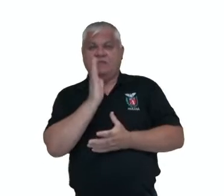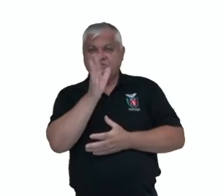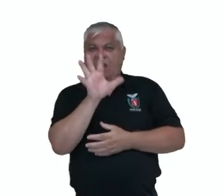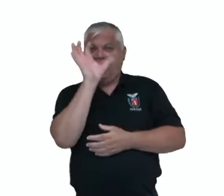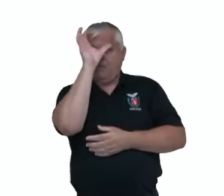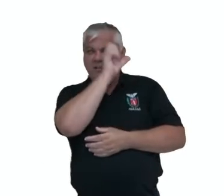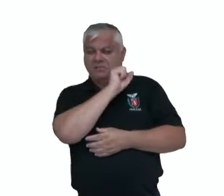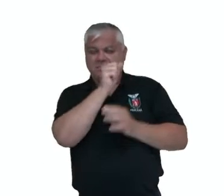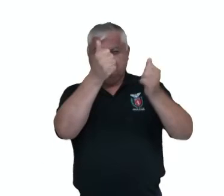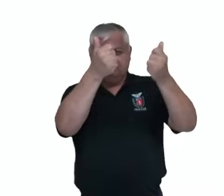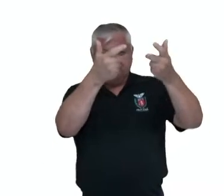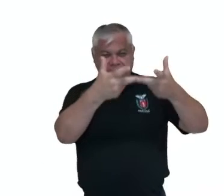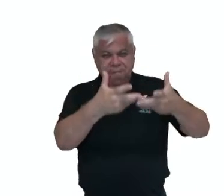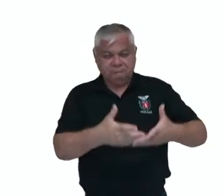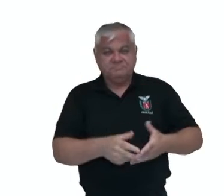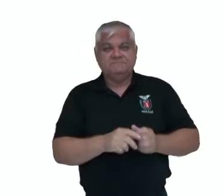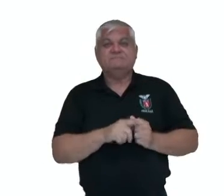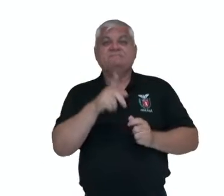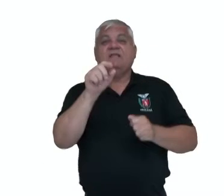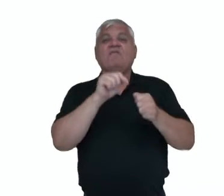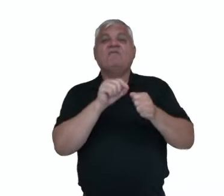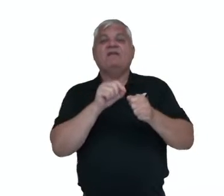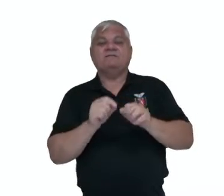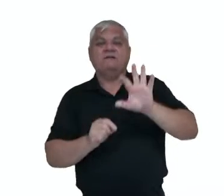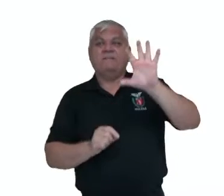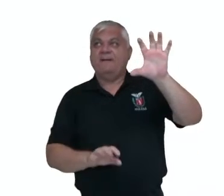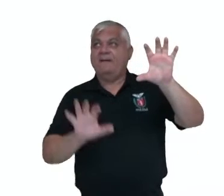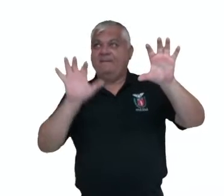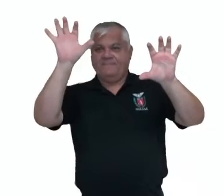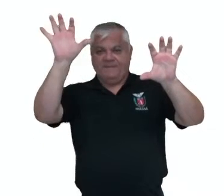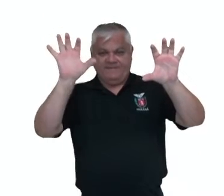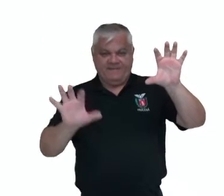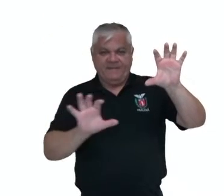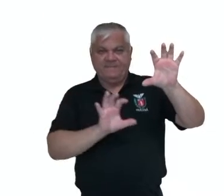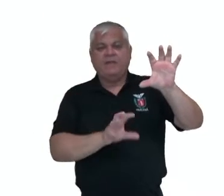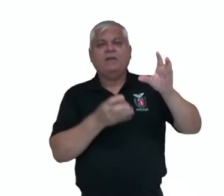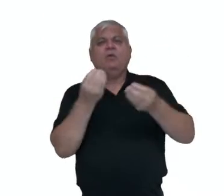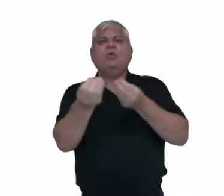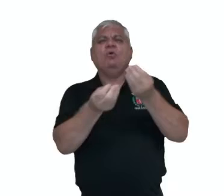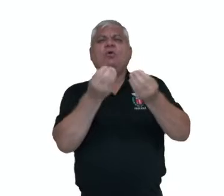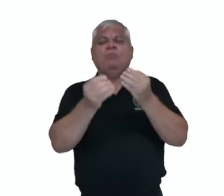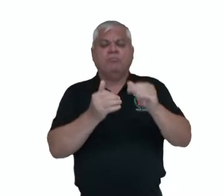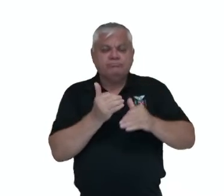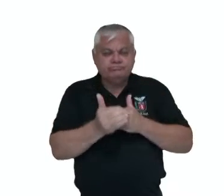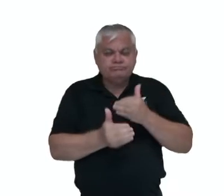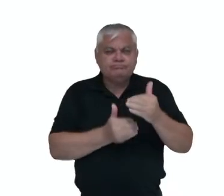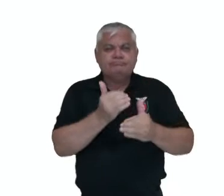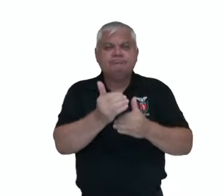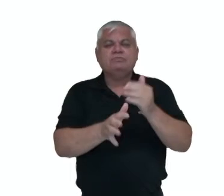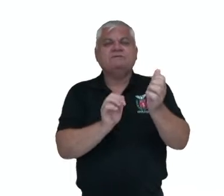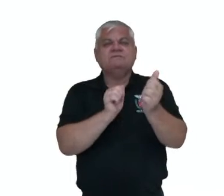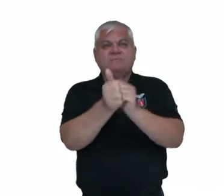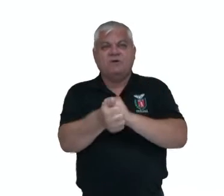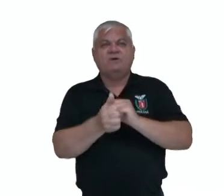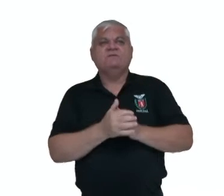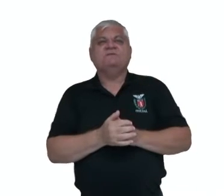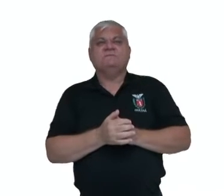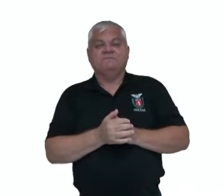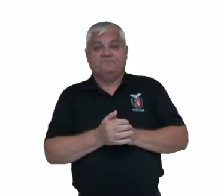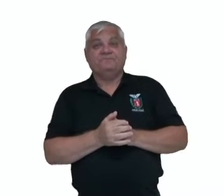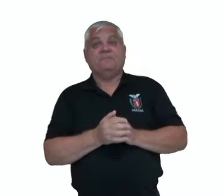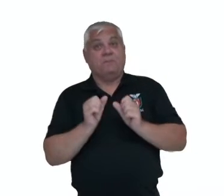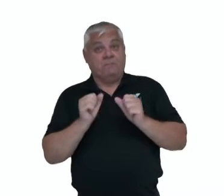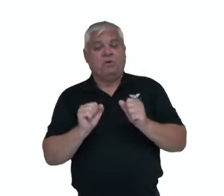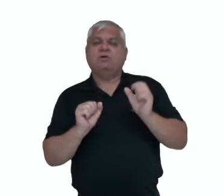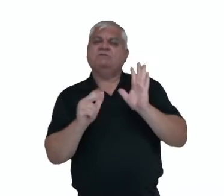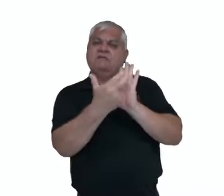aqui, realize um mapa conceitual com o tema esporte e indústria cultural. utilizando as palavras-chave, desenhos e